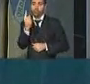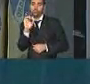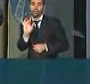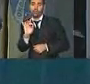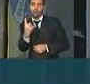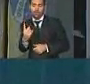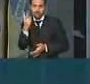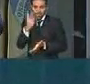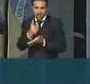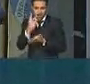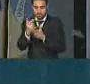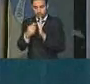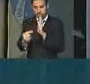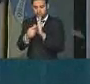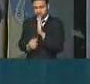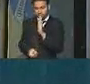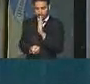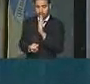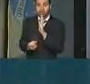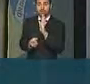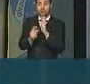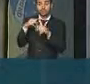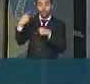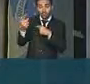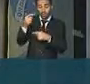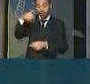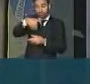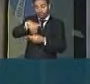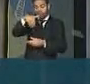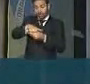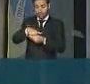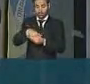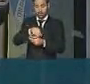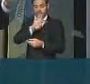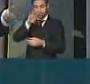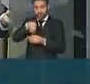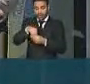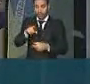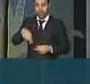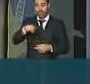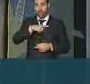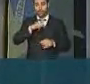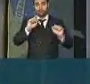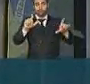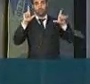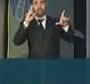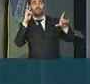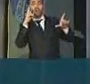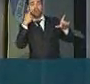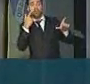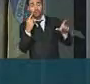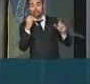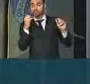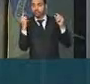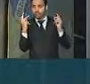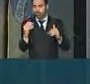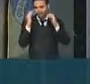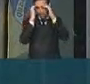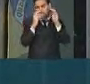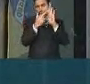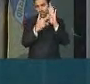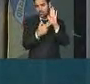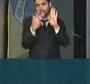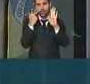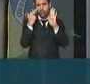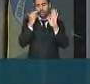conexos poderão ser destacados e votados globalmente dentro do espírito no painel da forma como o regimento está